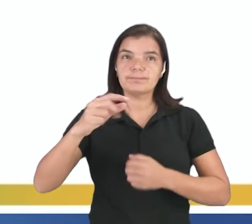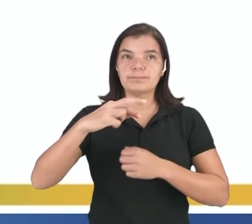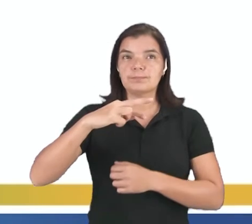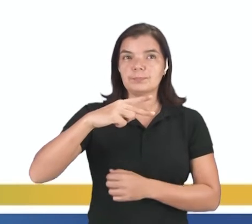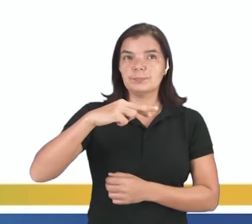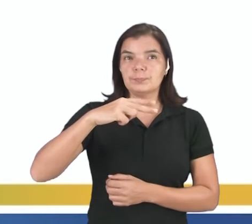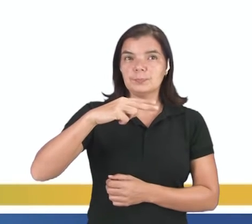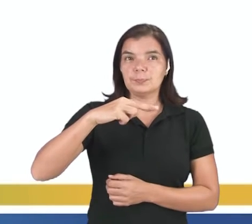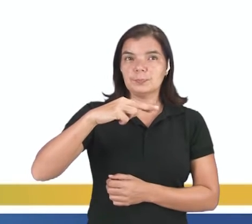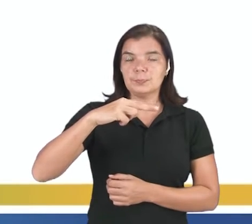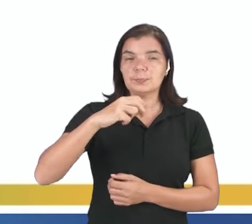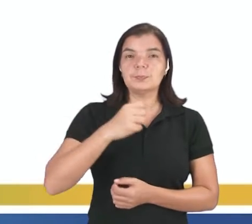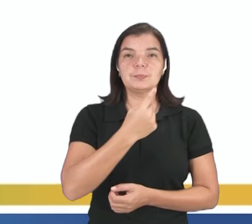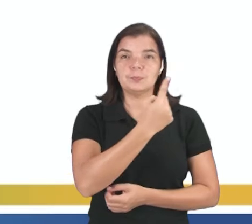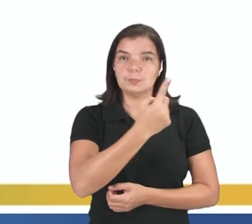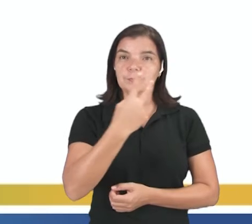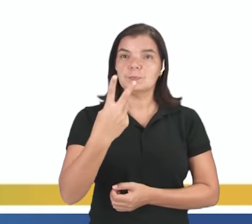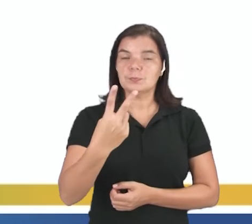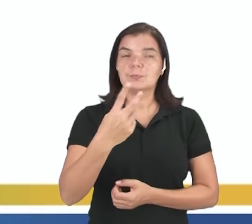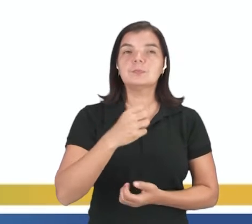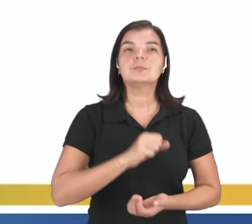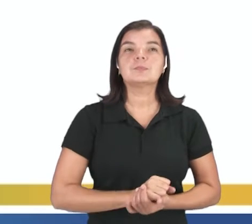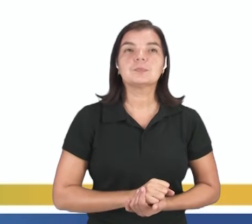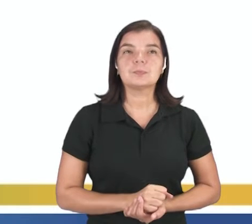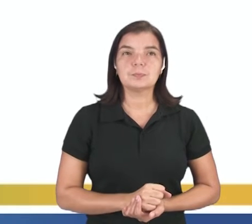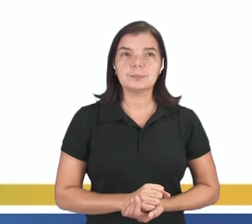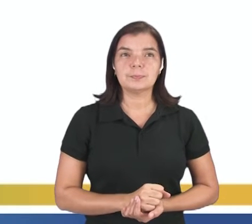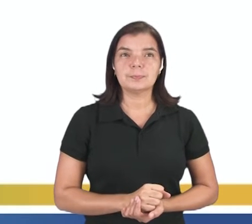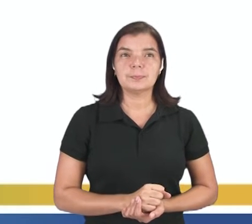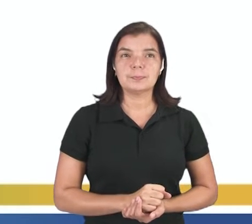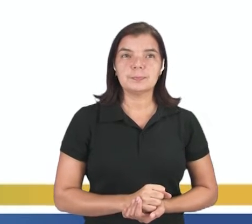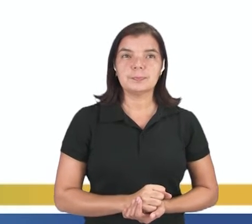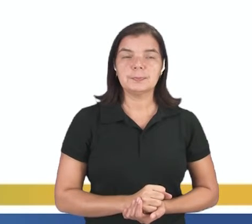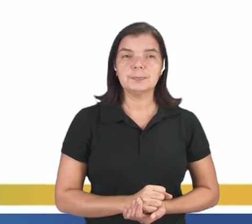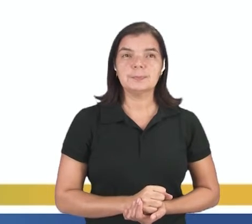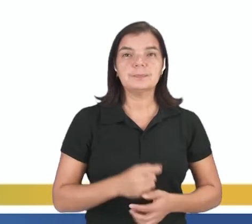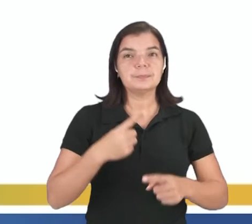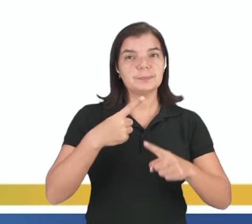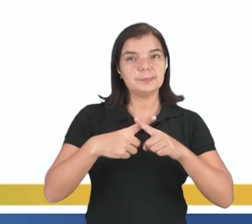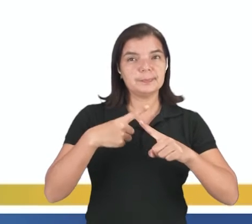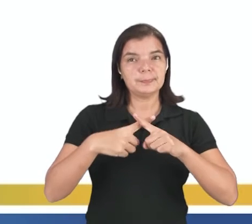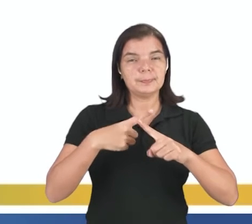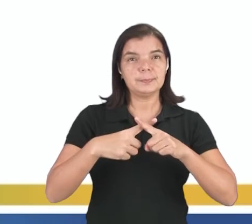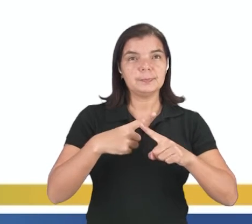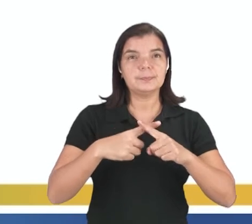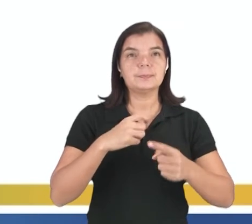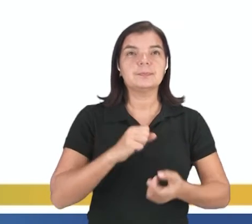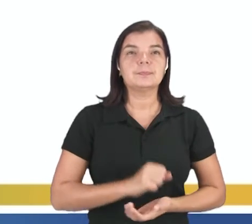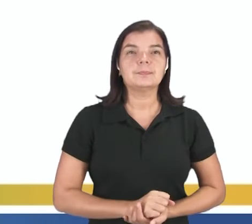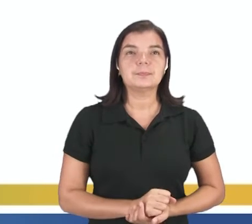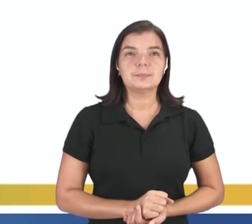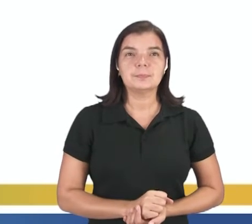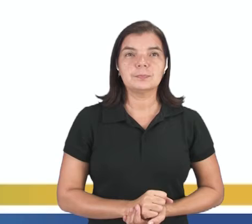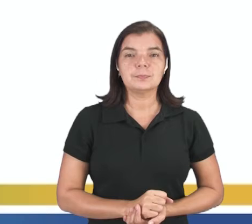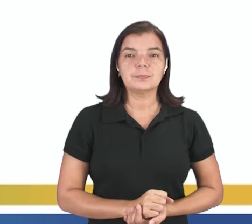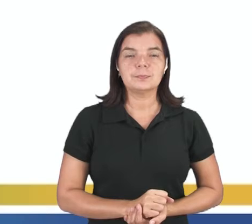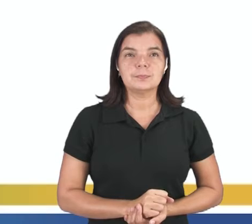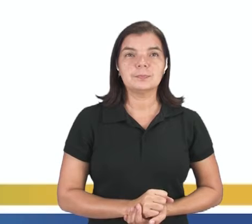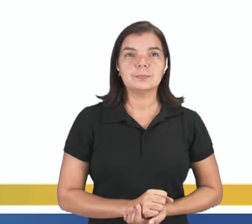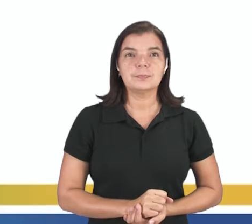igual. Aí eu tenho os elementos da matriz de A. 1 e 2, que é a primeira linha, conforme a